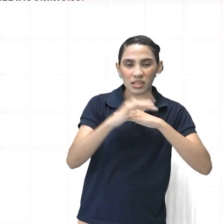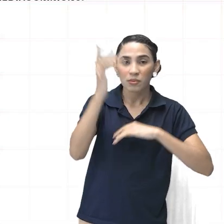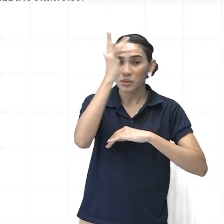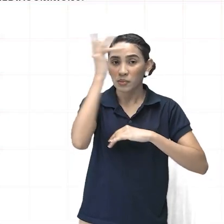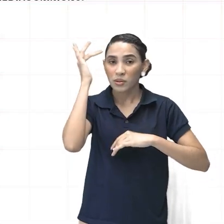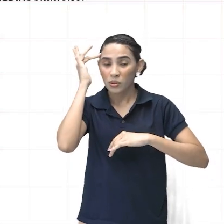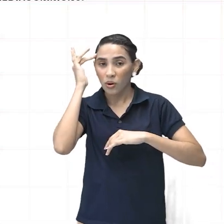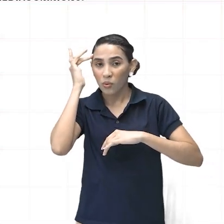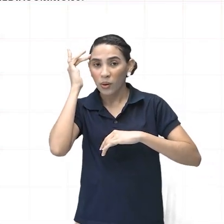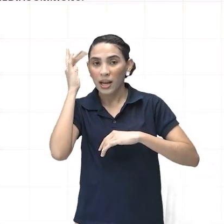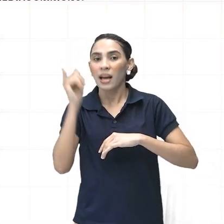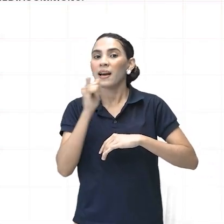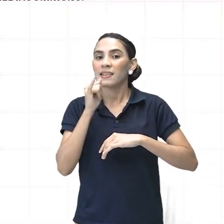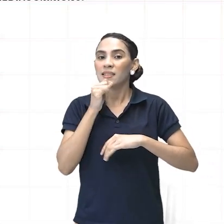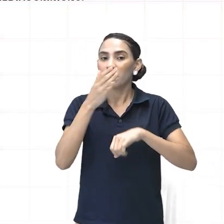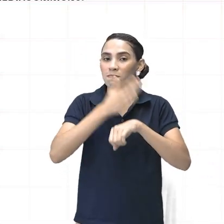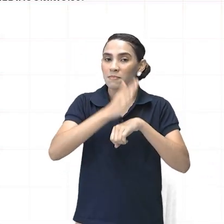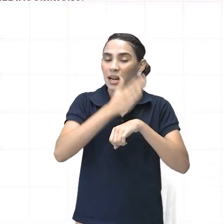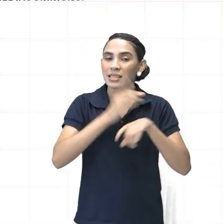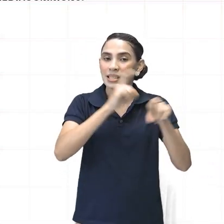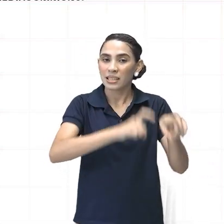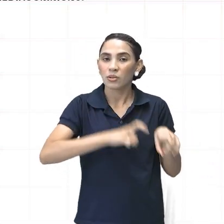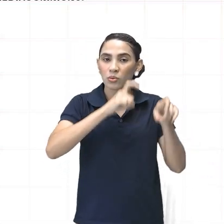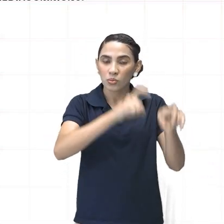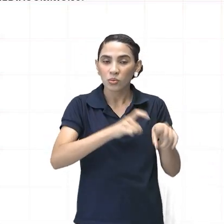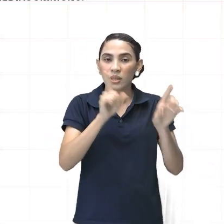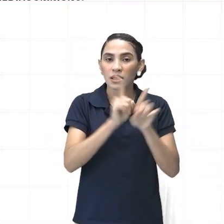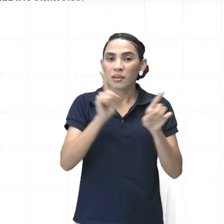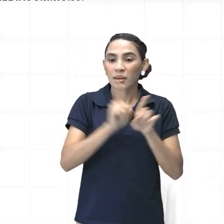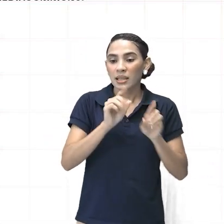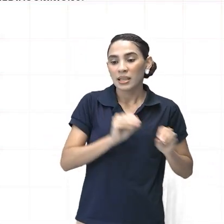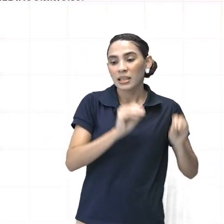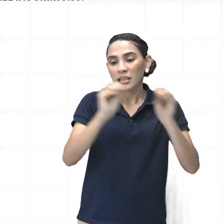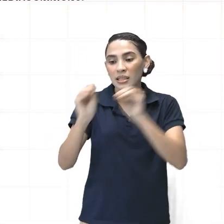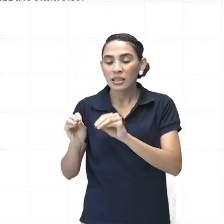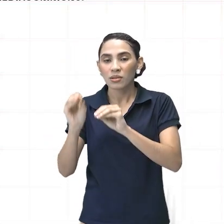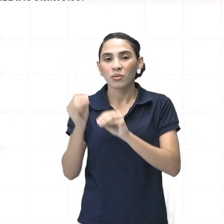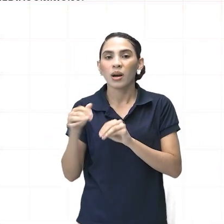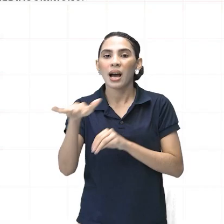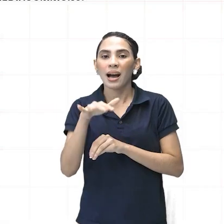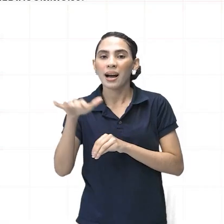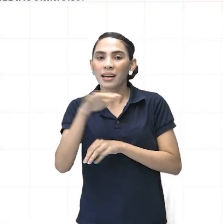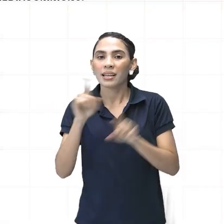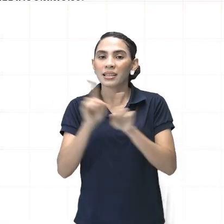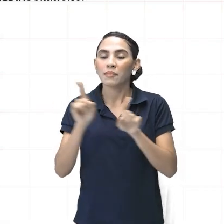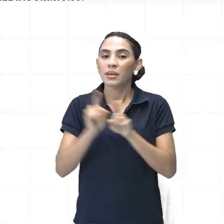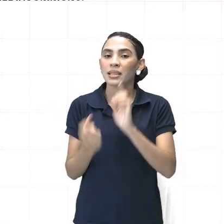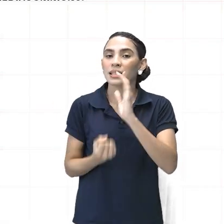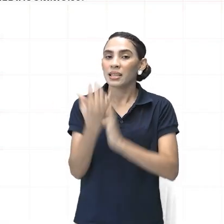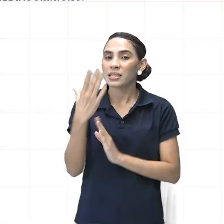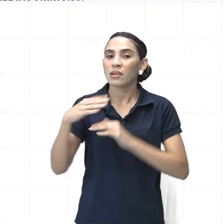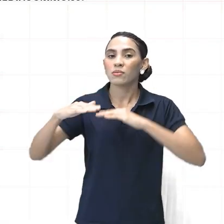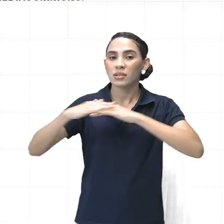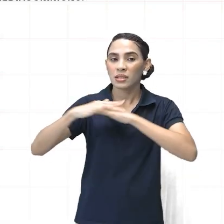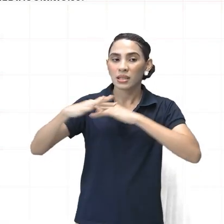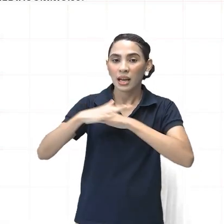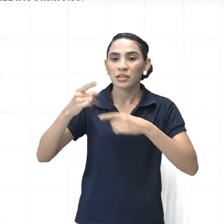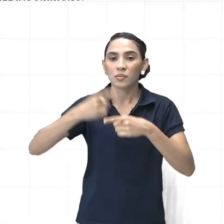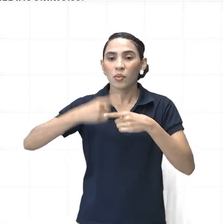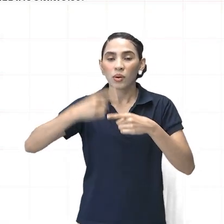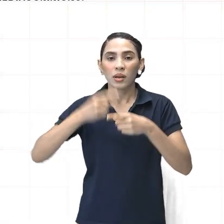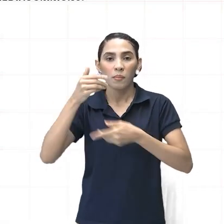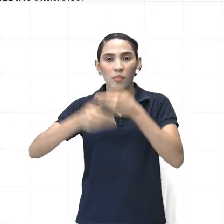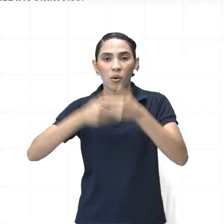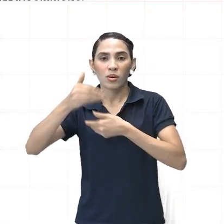saindo somente daquela atividade de agricultura e indo também para a parte do surgimento das cidades por conta